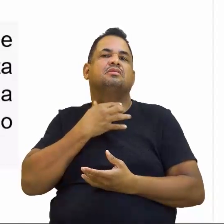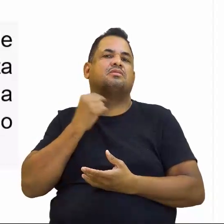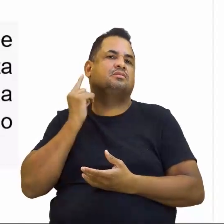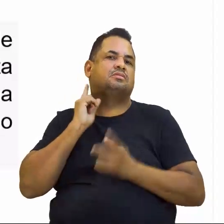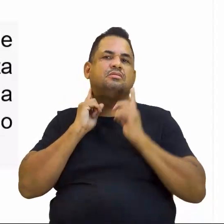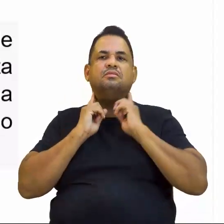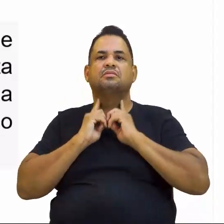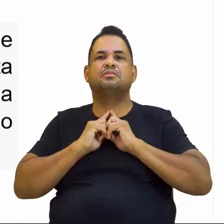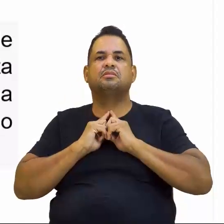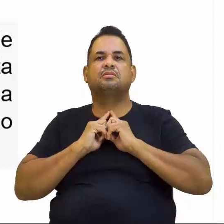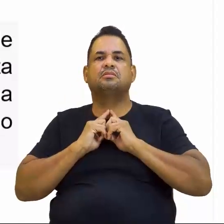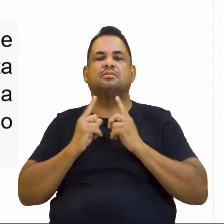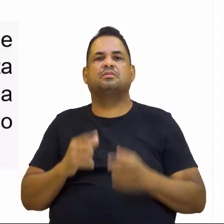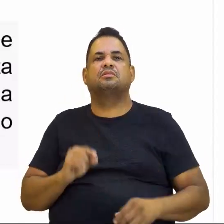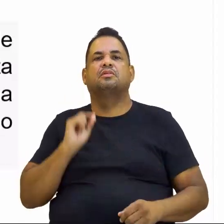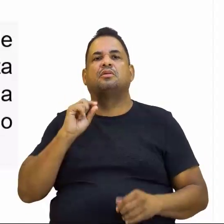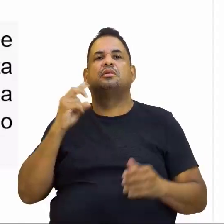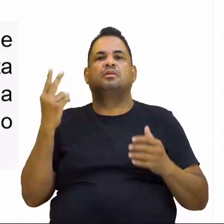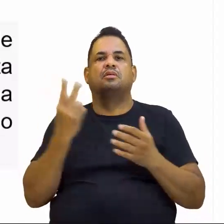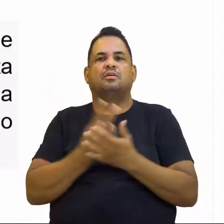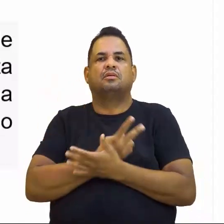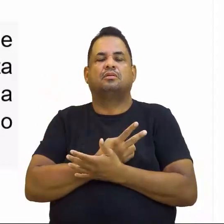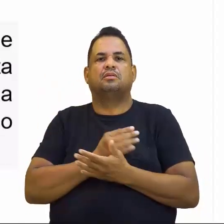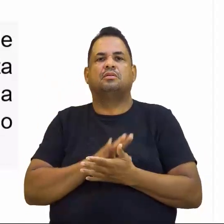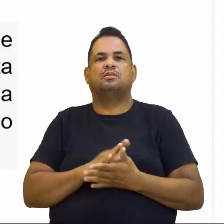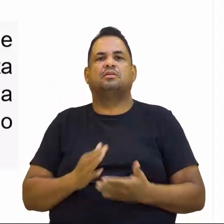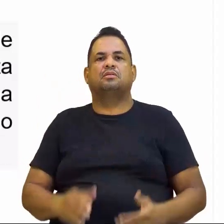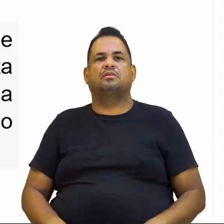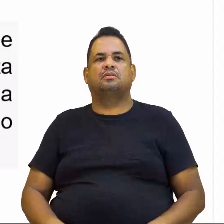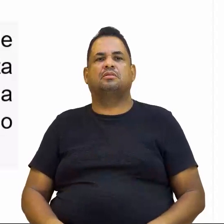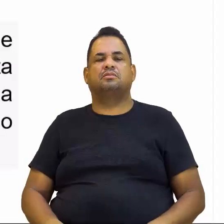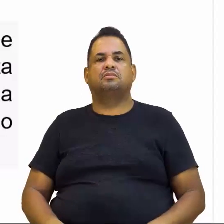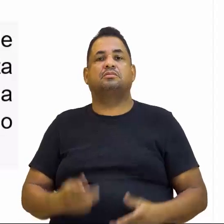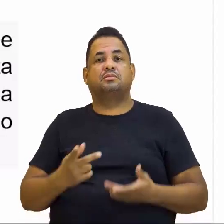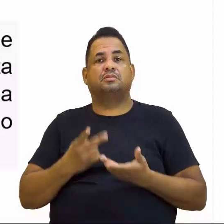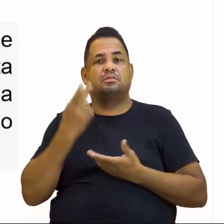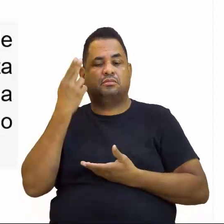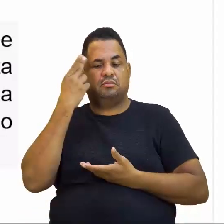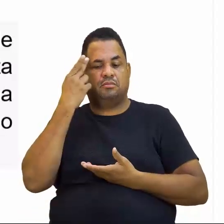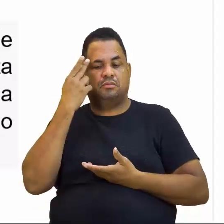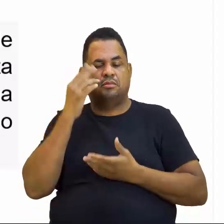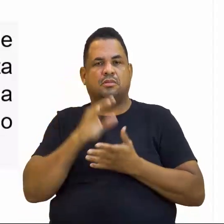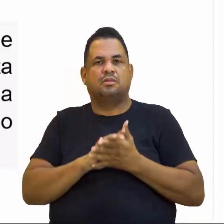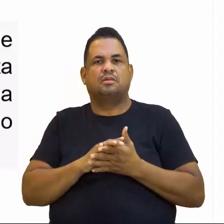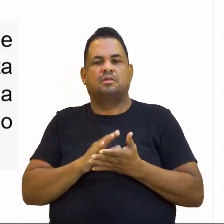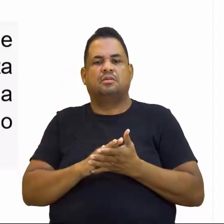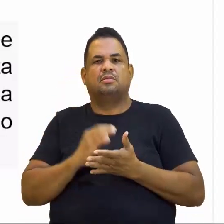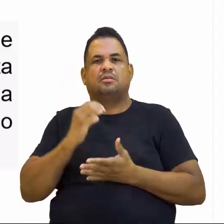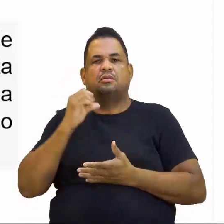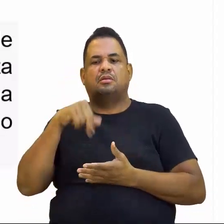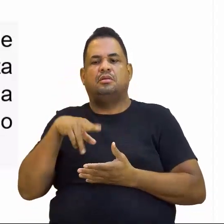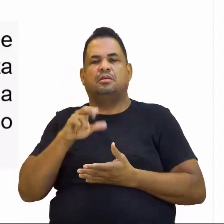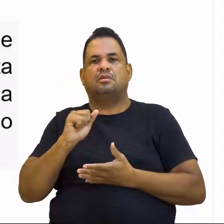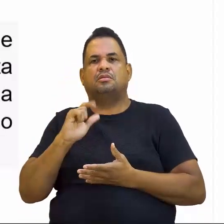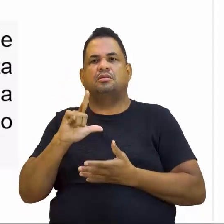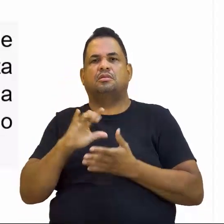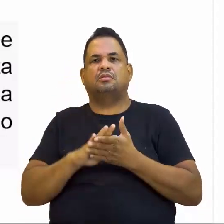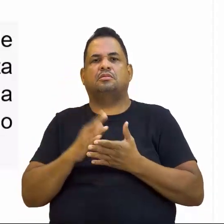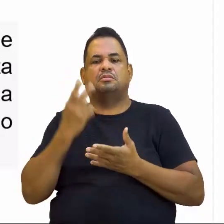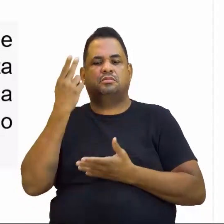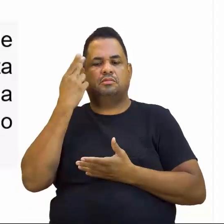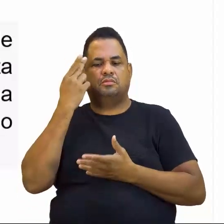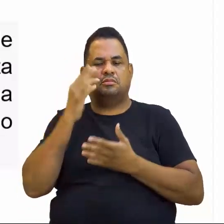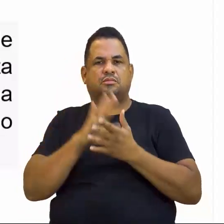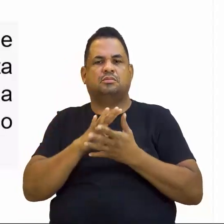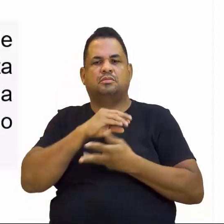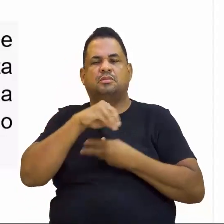E aqui, o que acontece? Na natureza, o nosso cloreto de sódio ele se encontra misturado